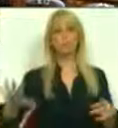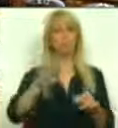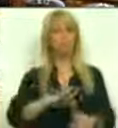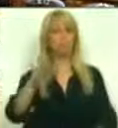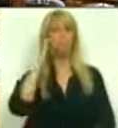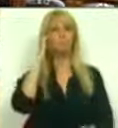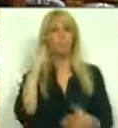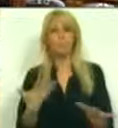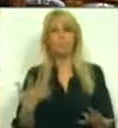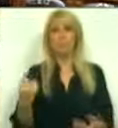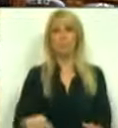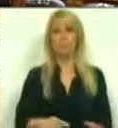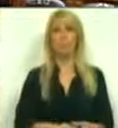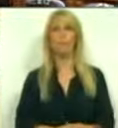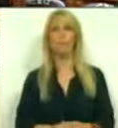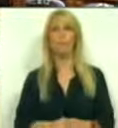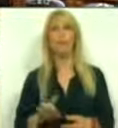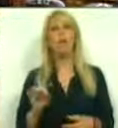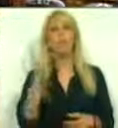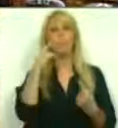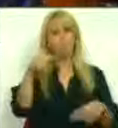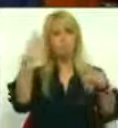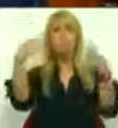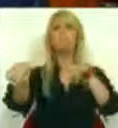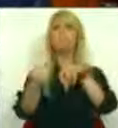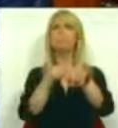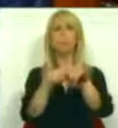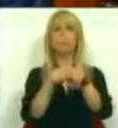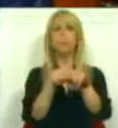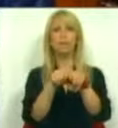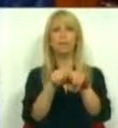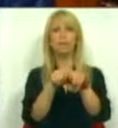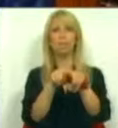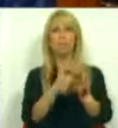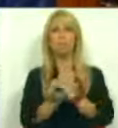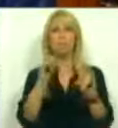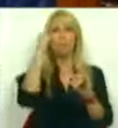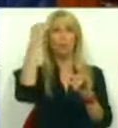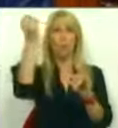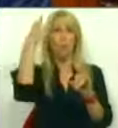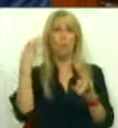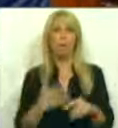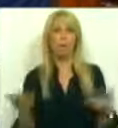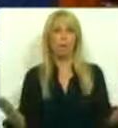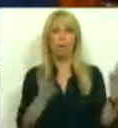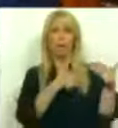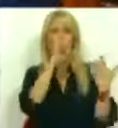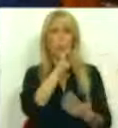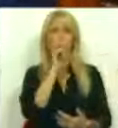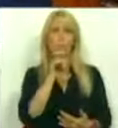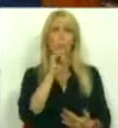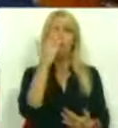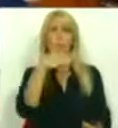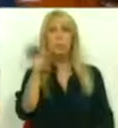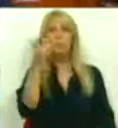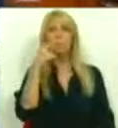em que se encontra. Seria um sinal político incompreensível e muito pouco responsável